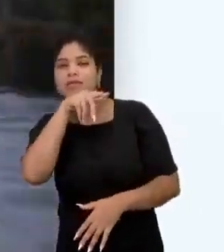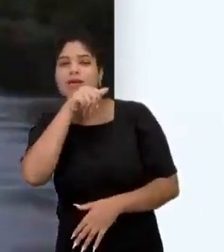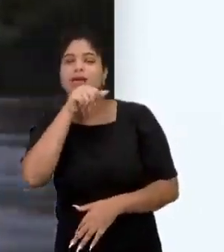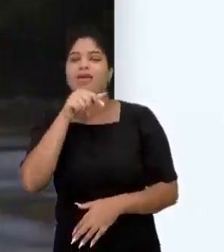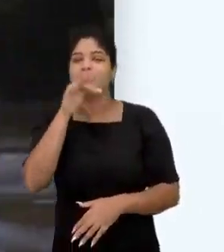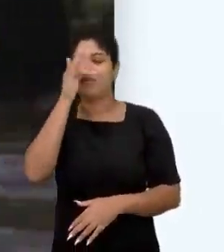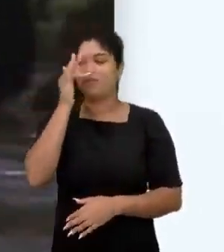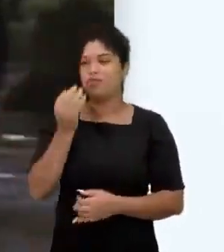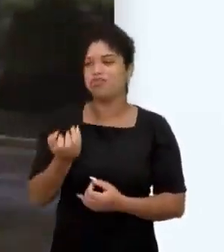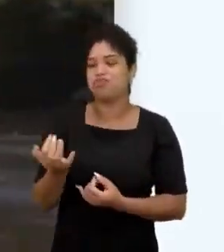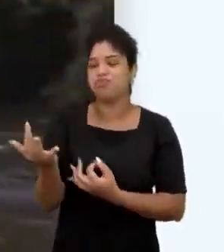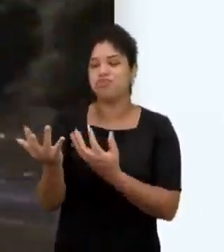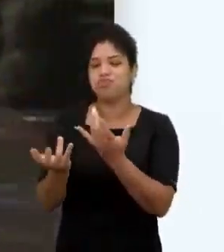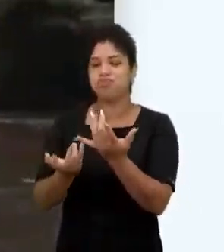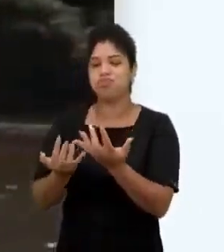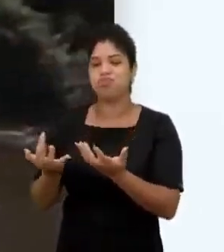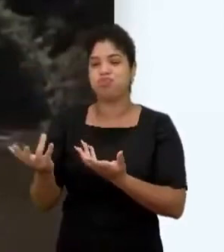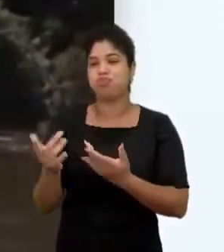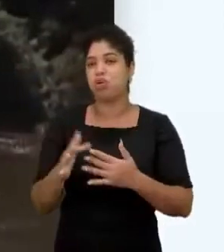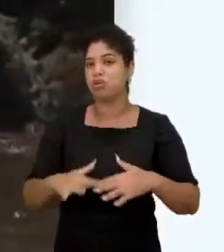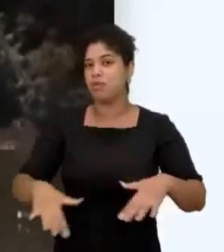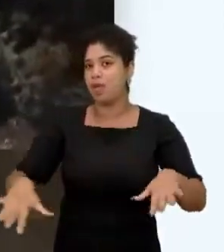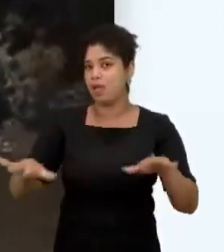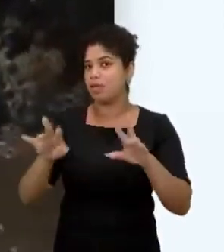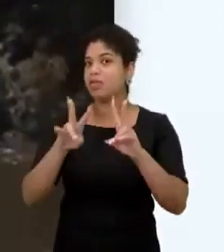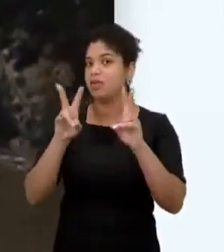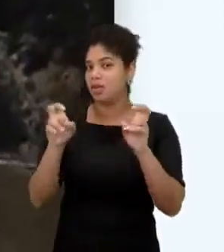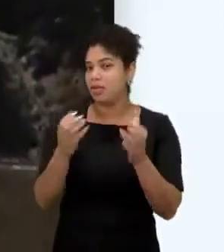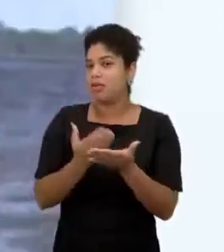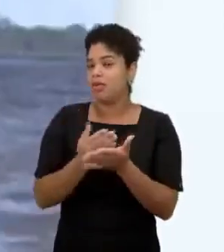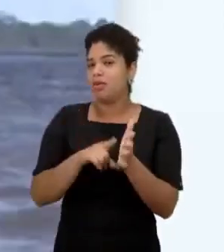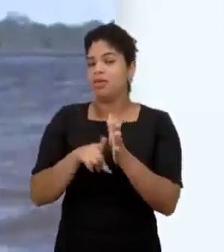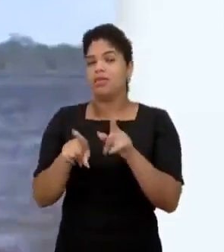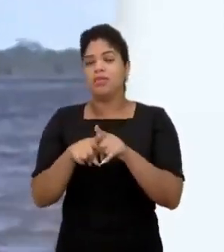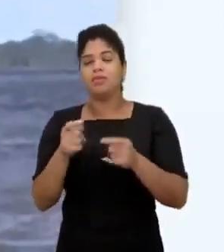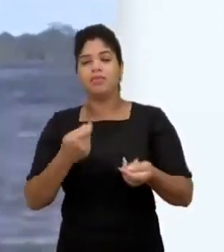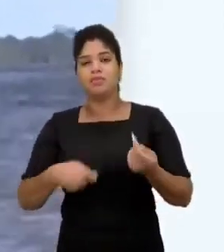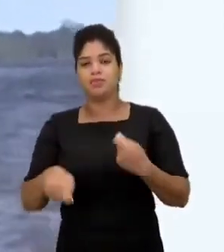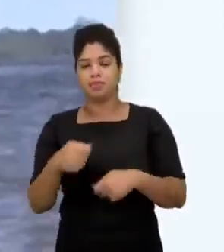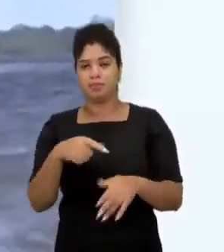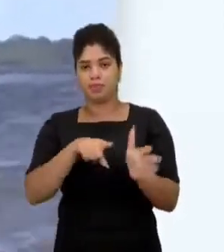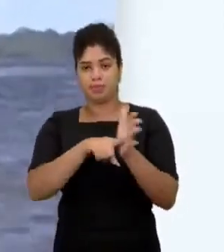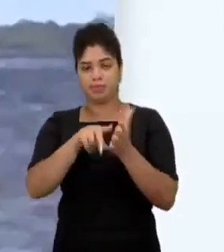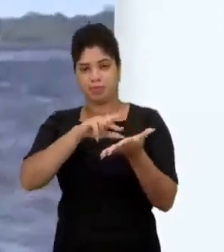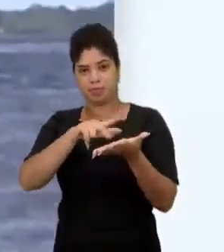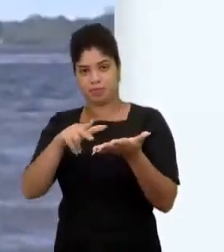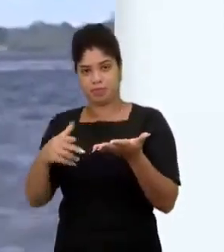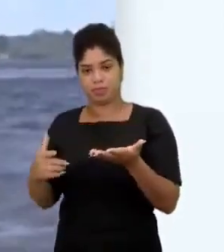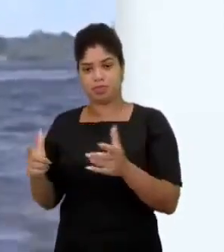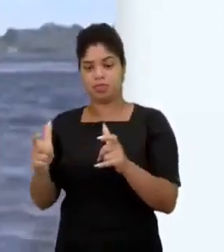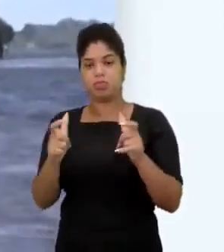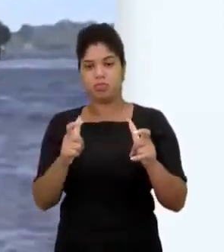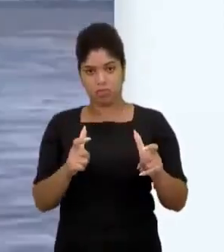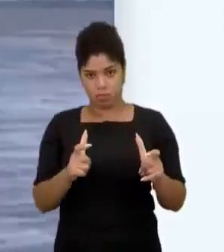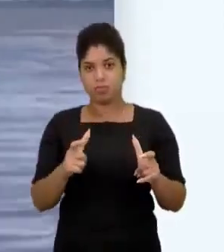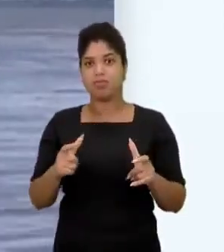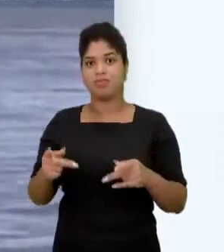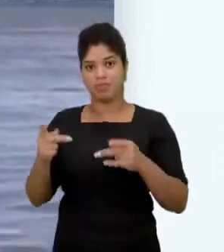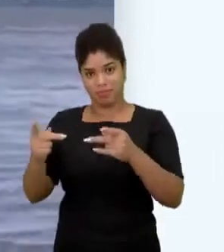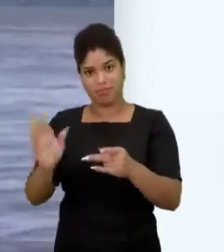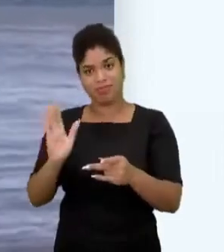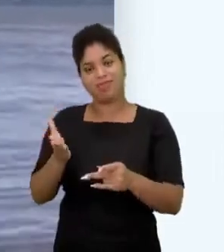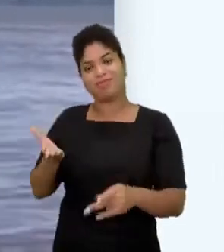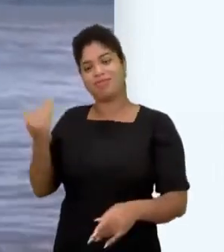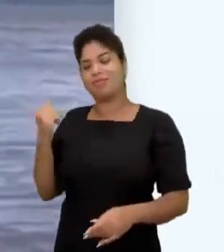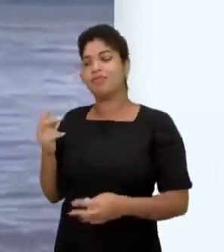questões socioeconômicas da região. Os pesquisadores já estiveram no local em outros momentos para observar o meio ambiente